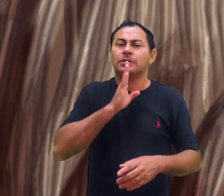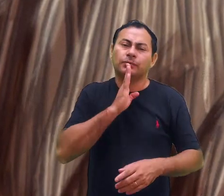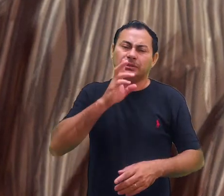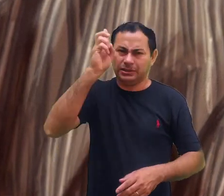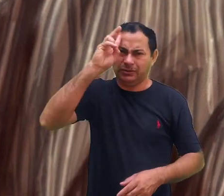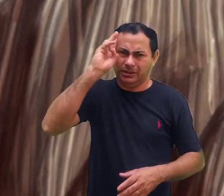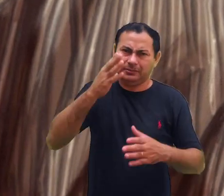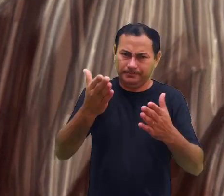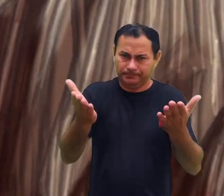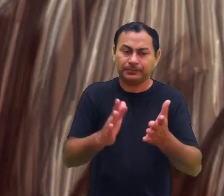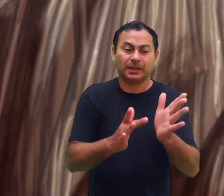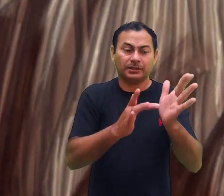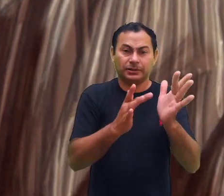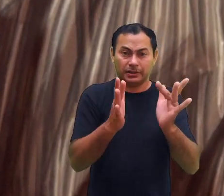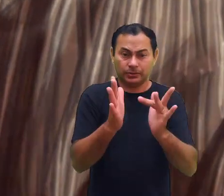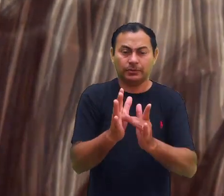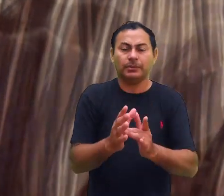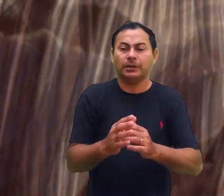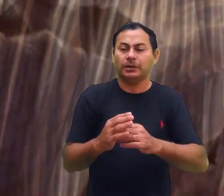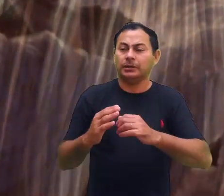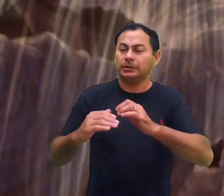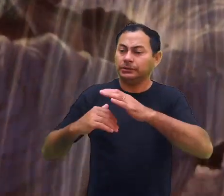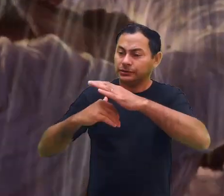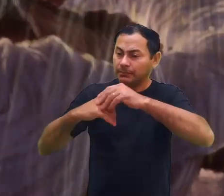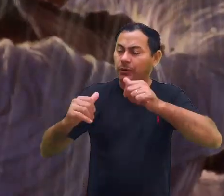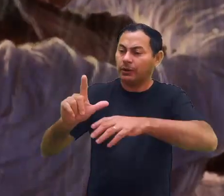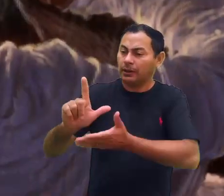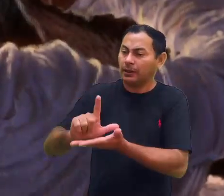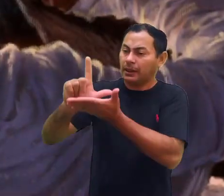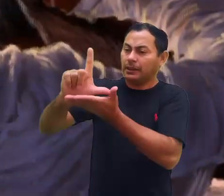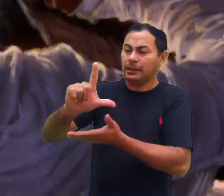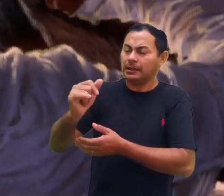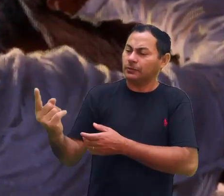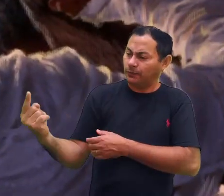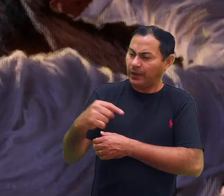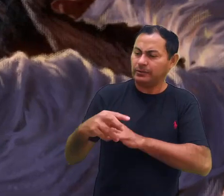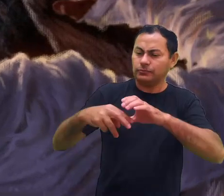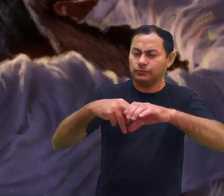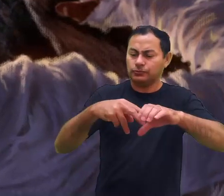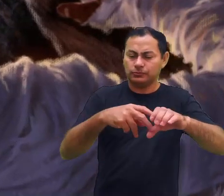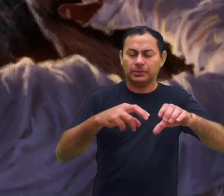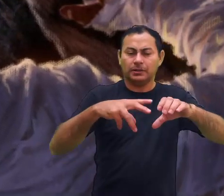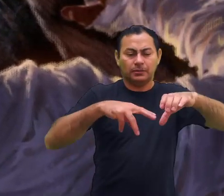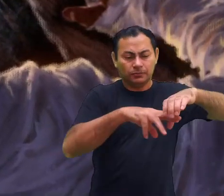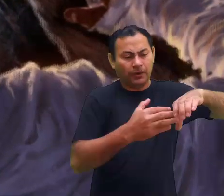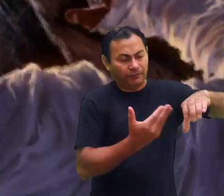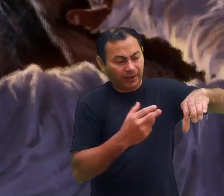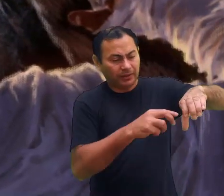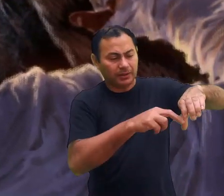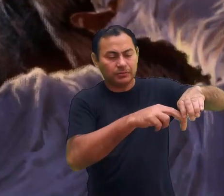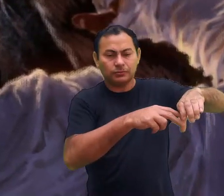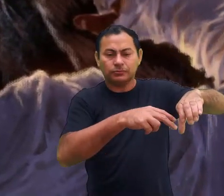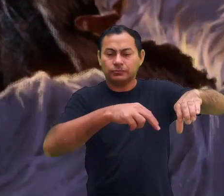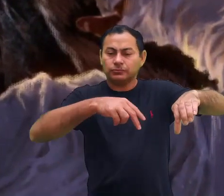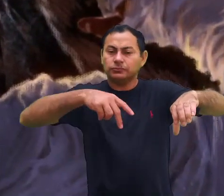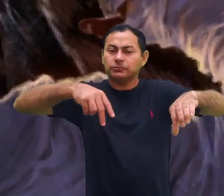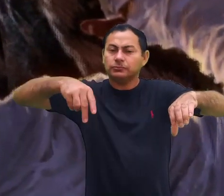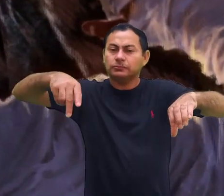você conhece a história. Jesus chamou Lázaro para fora da sepultura. Lázaro